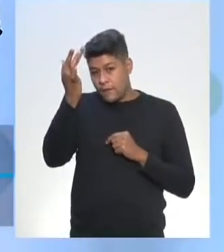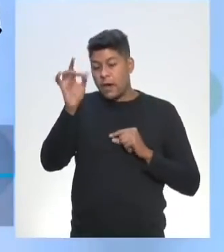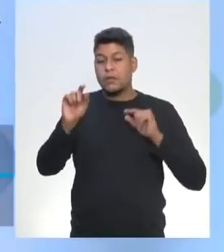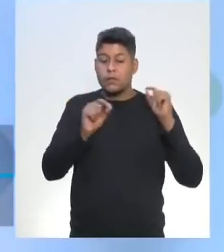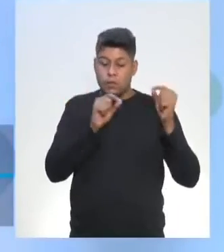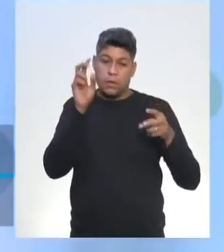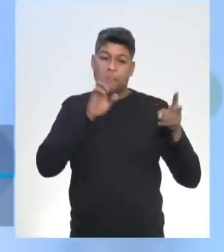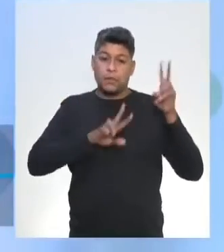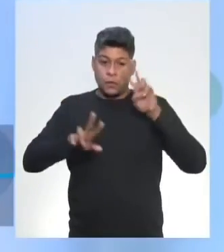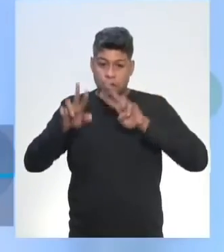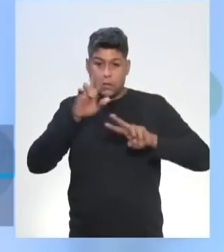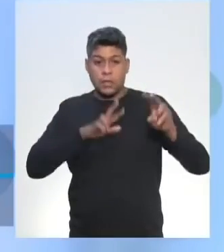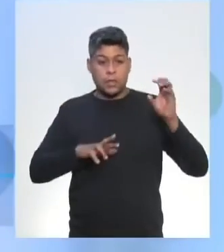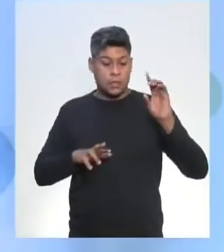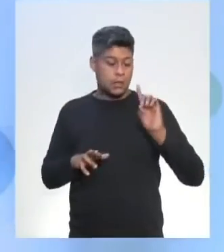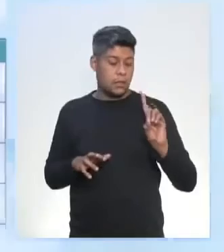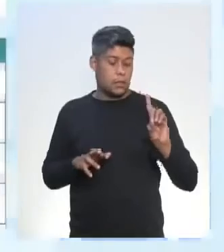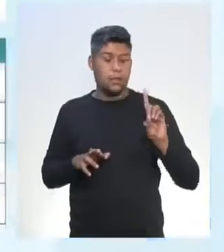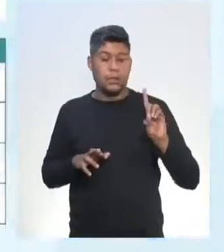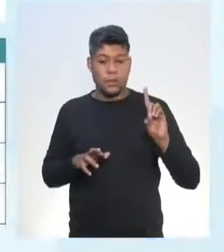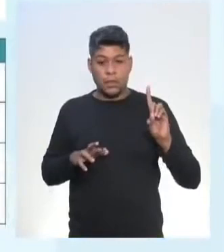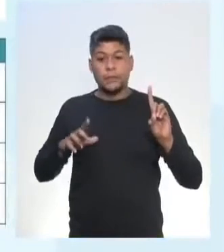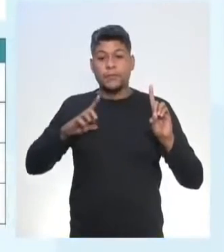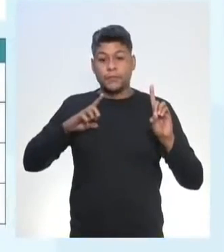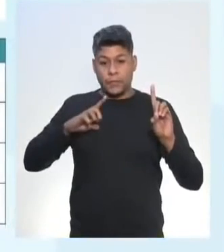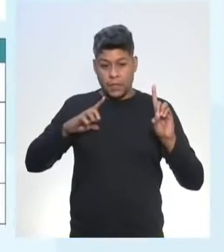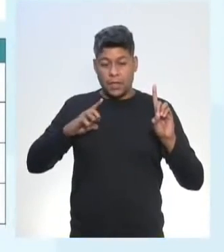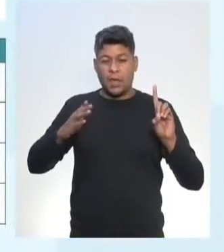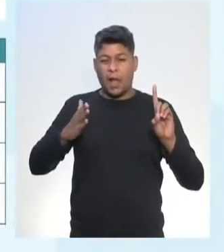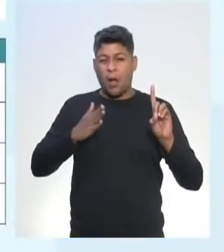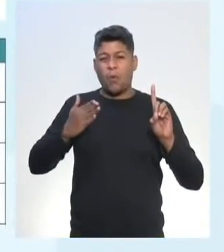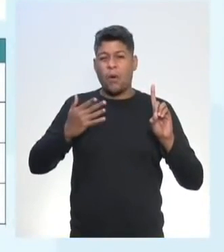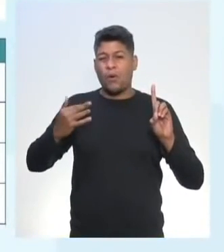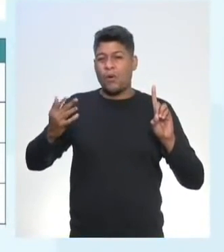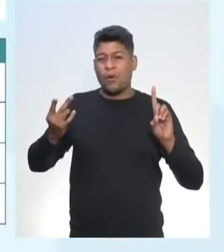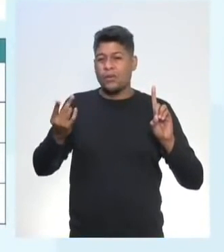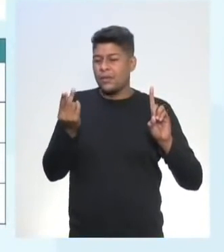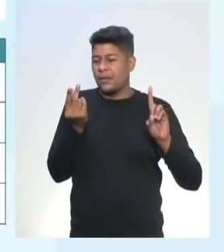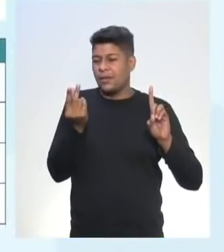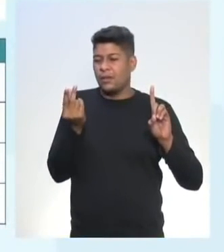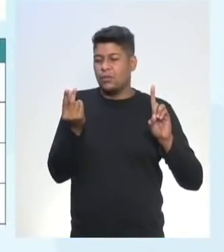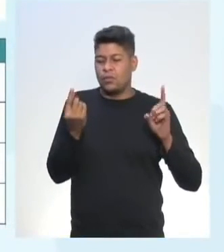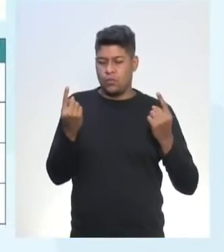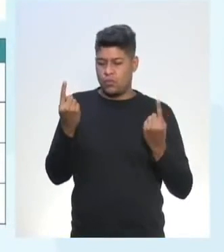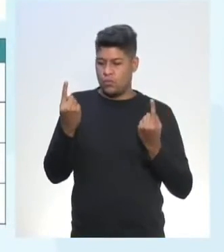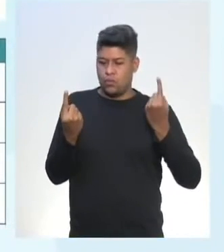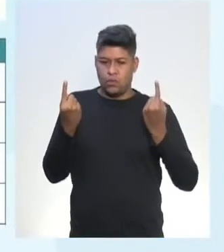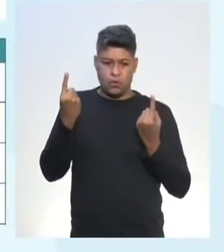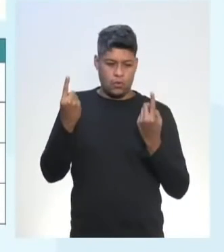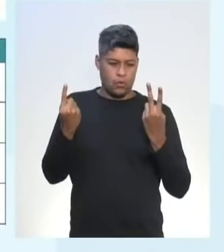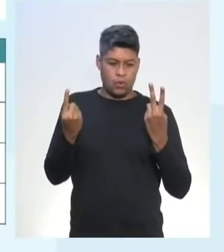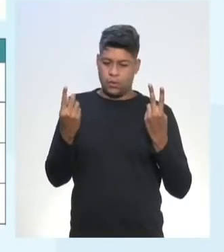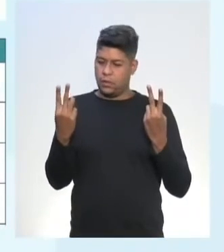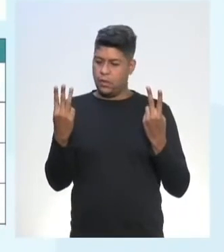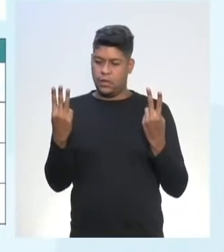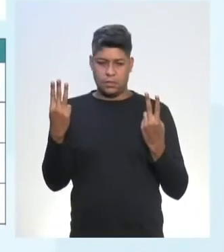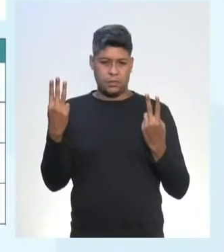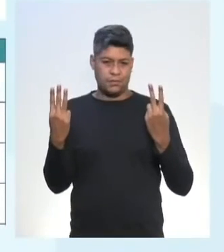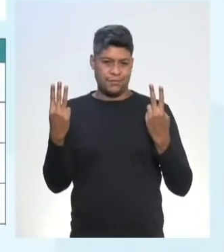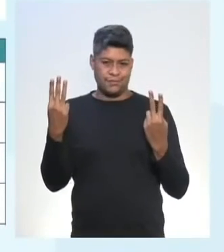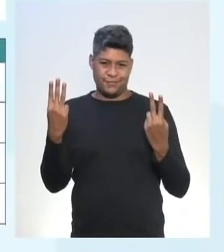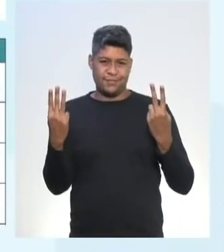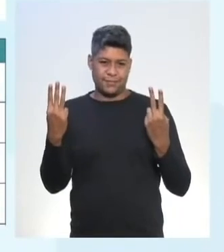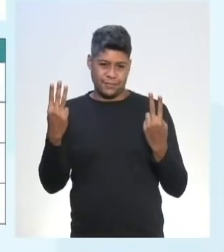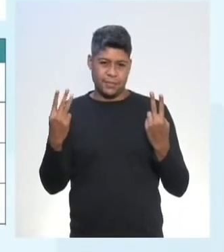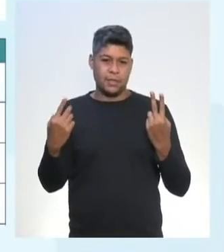aí a visualização e na letra de aqui a gente tem alguma coisa é algum valor numérico entre o dois e o